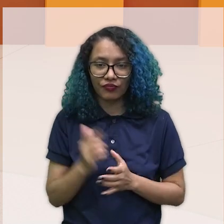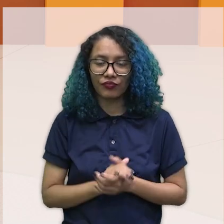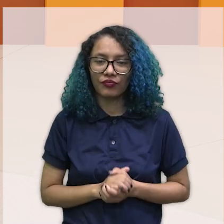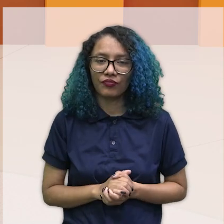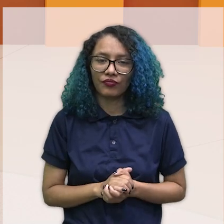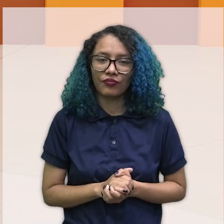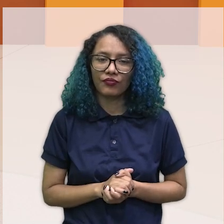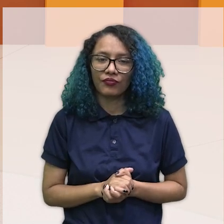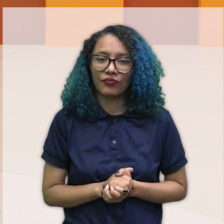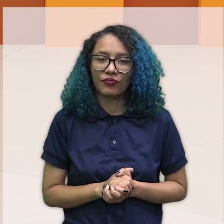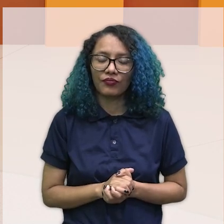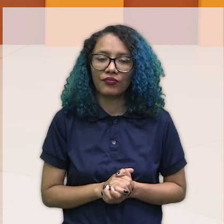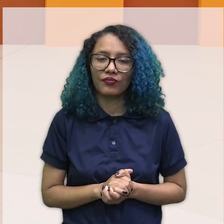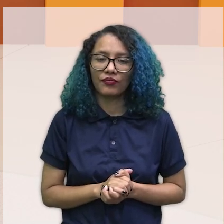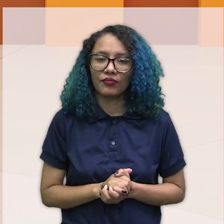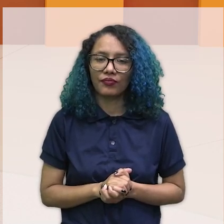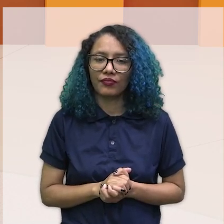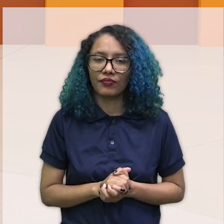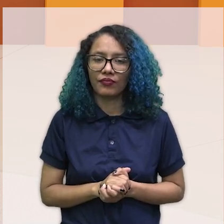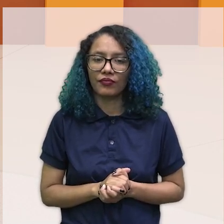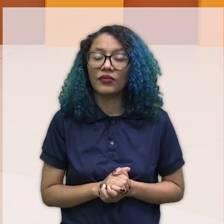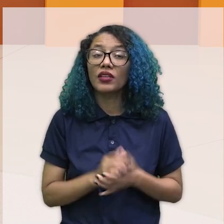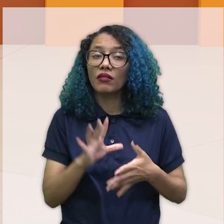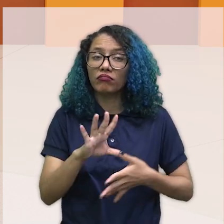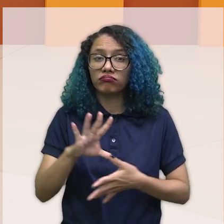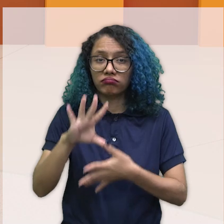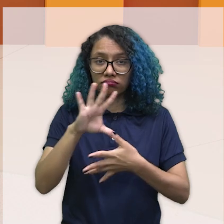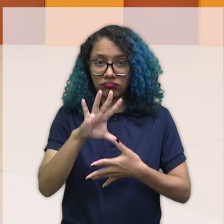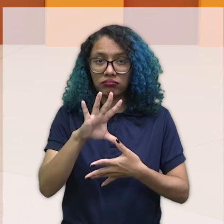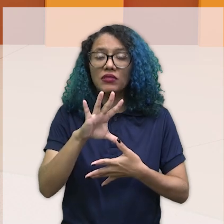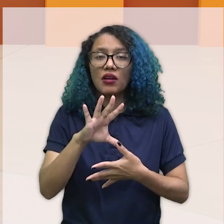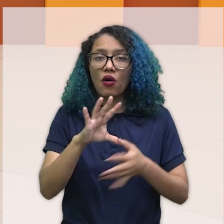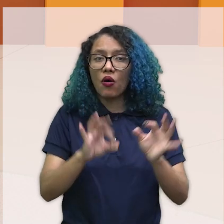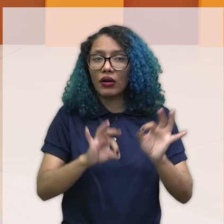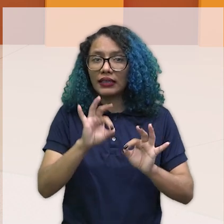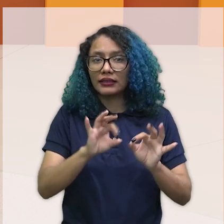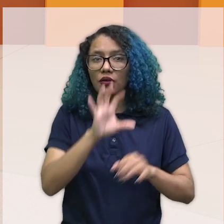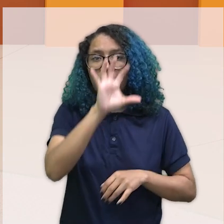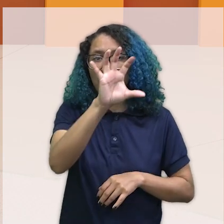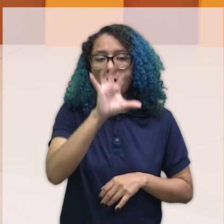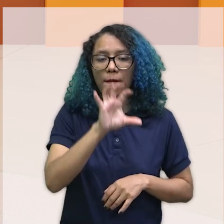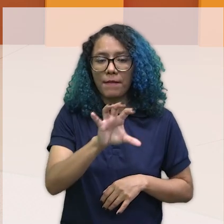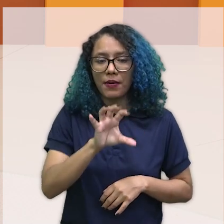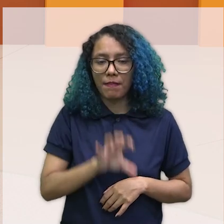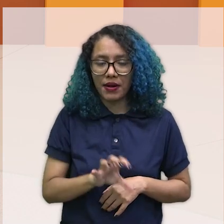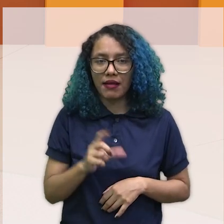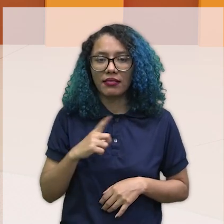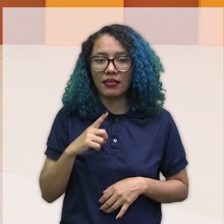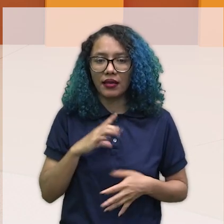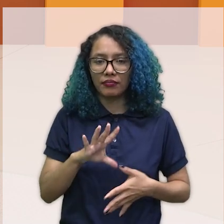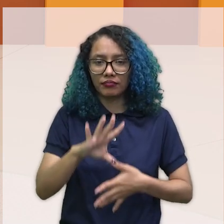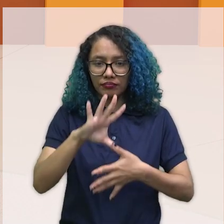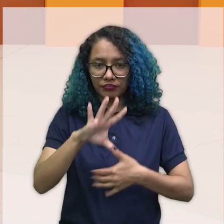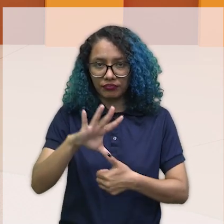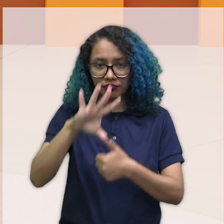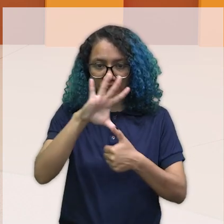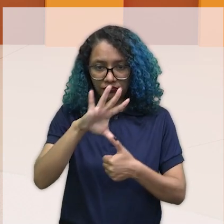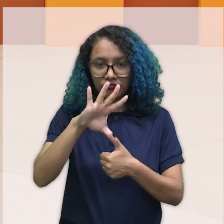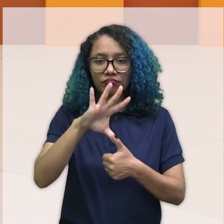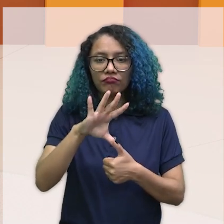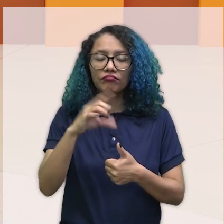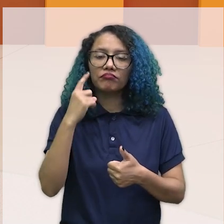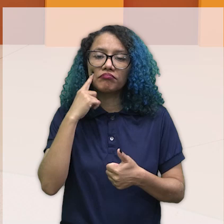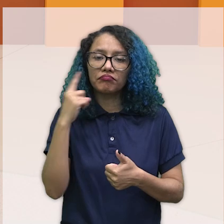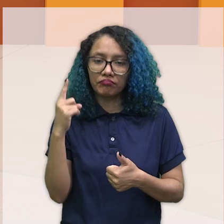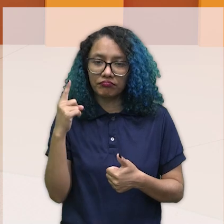esse continente, o continente americano, ele está dividido em 3 grandes subcontinentes, tá? Que é a América do Norte, onde nós